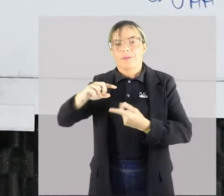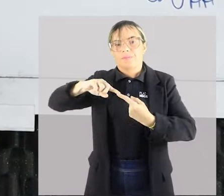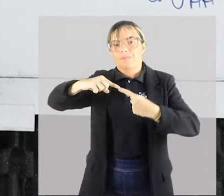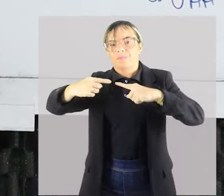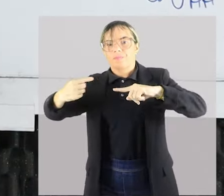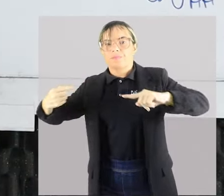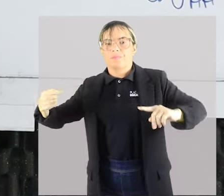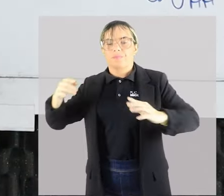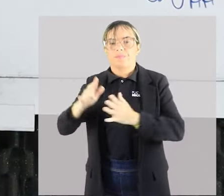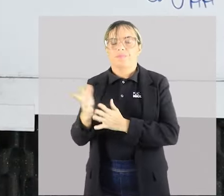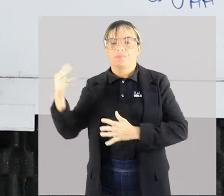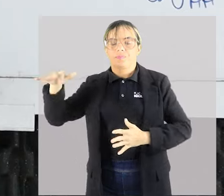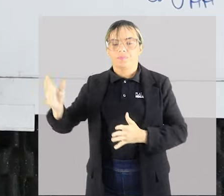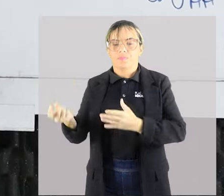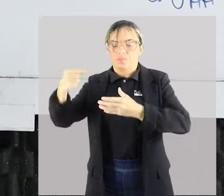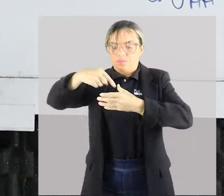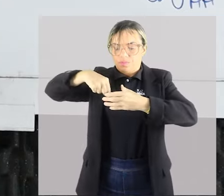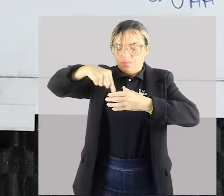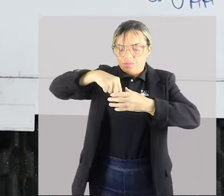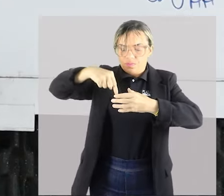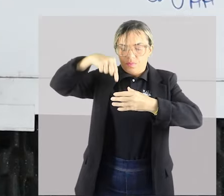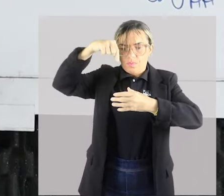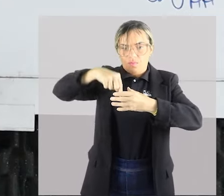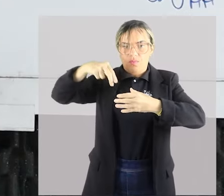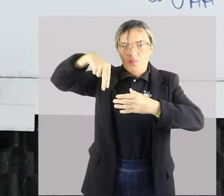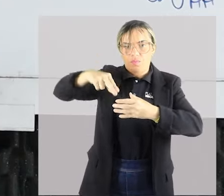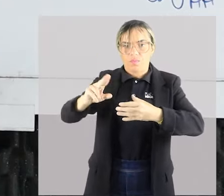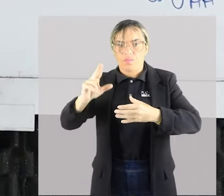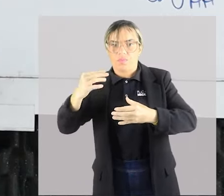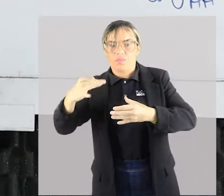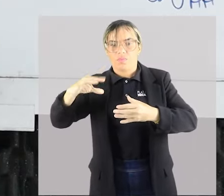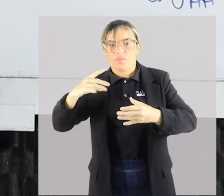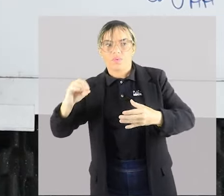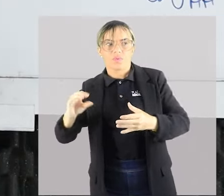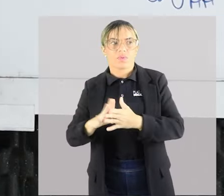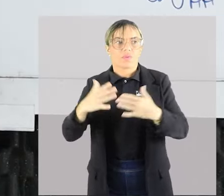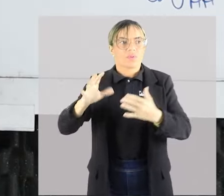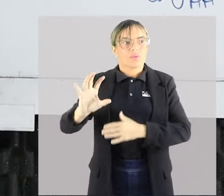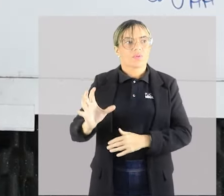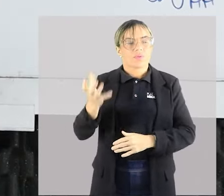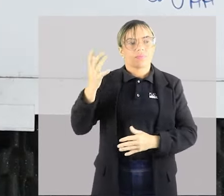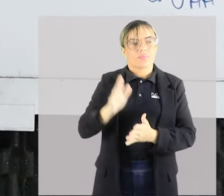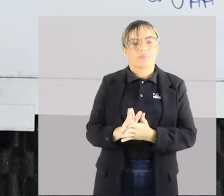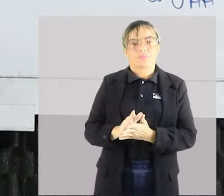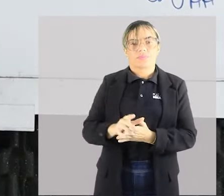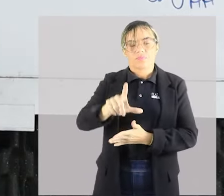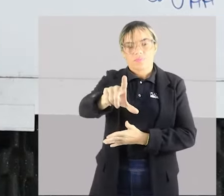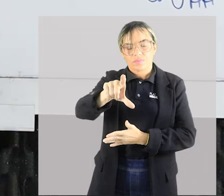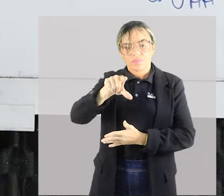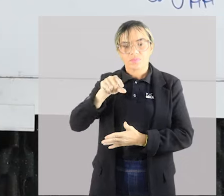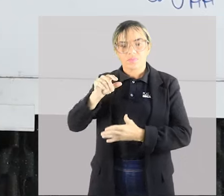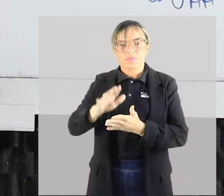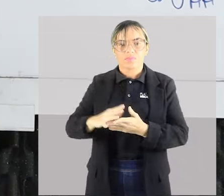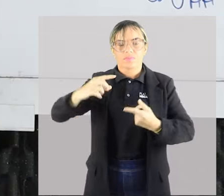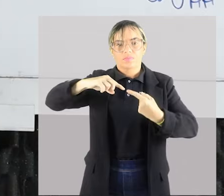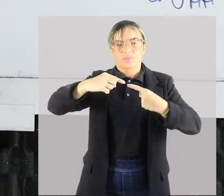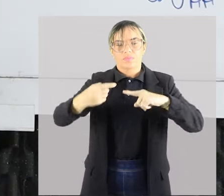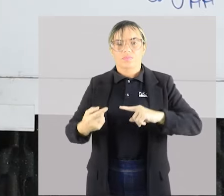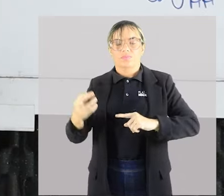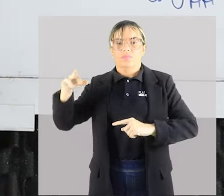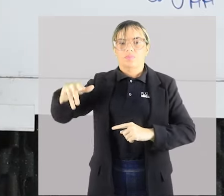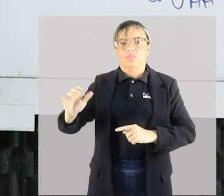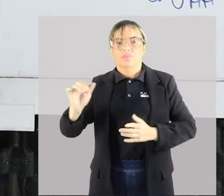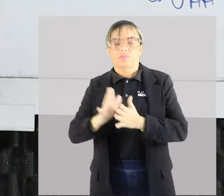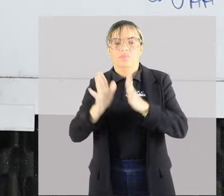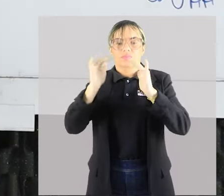ocorre dentro do meu núcleo Tá certo que que vai acontecer a gente vai pegar esse RNA essa